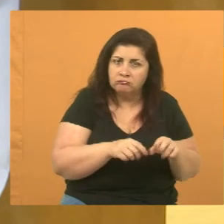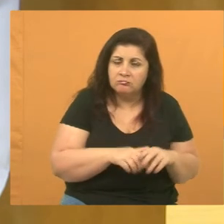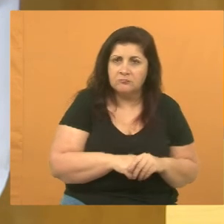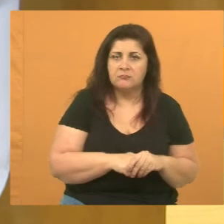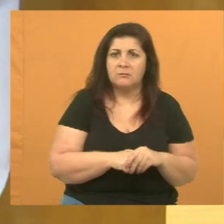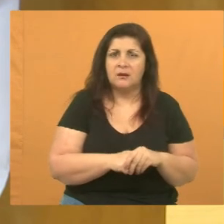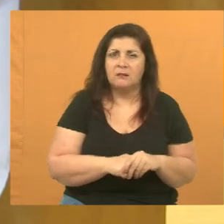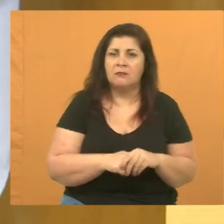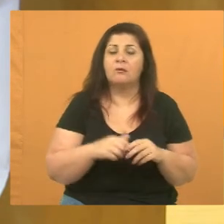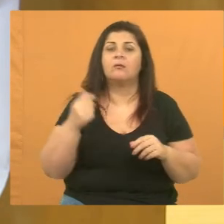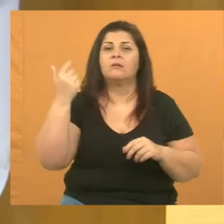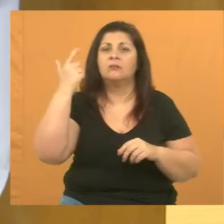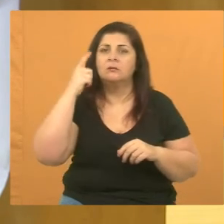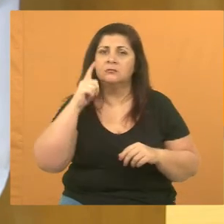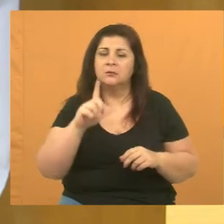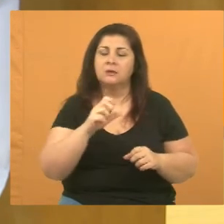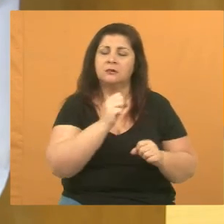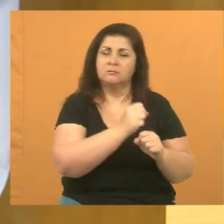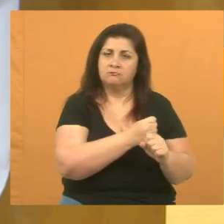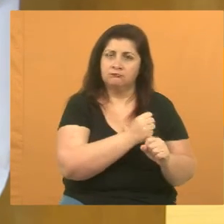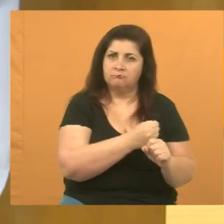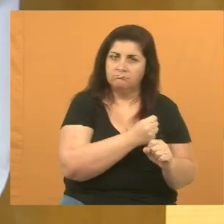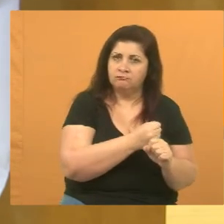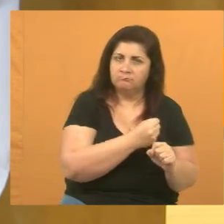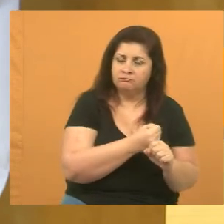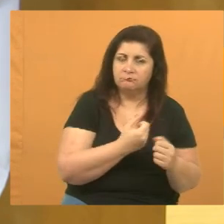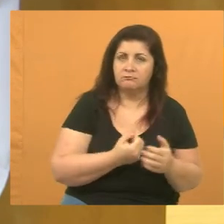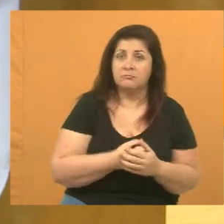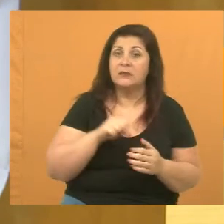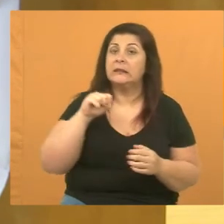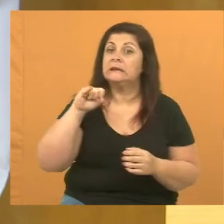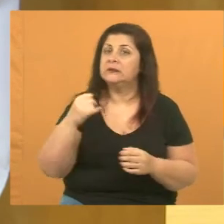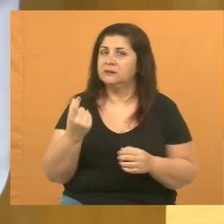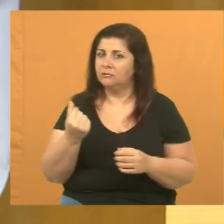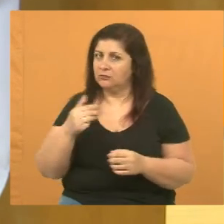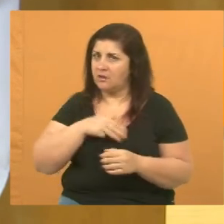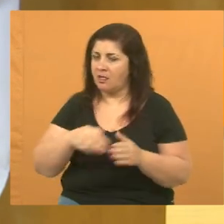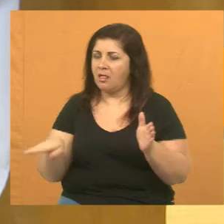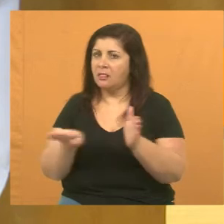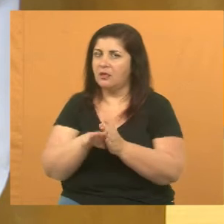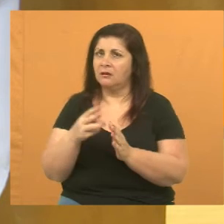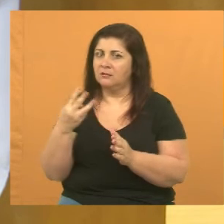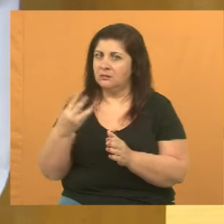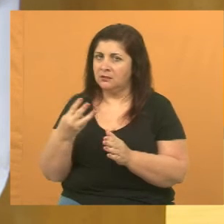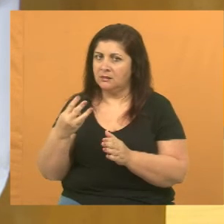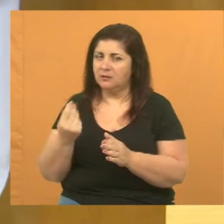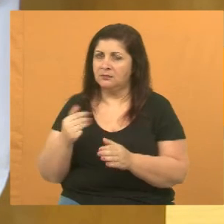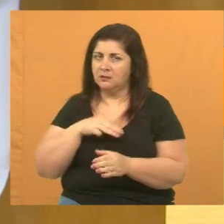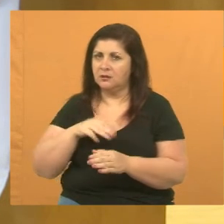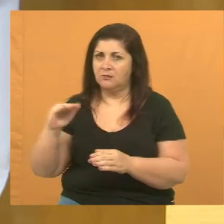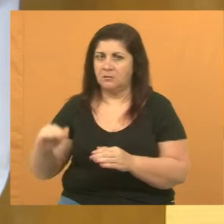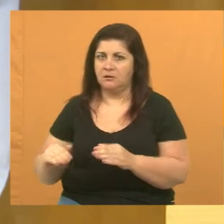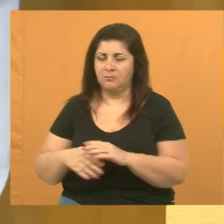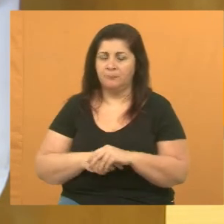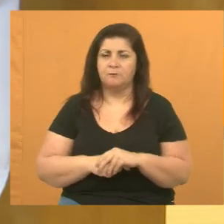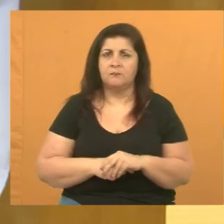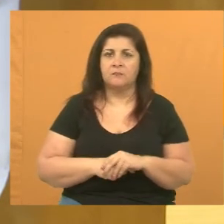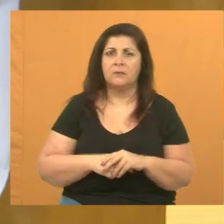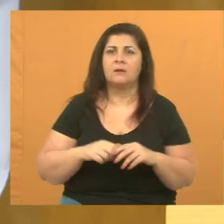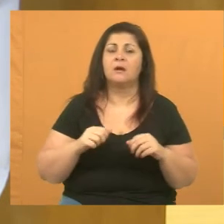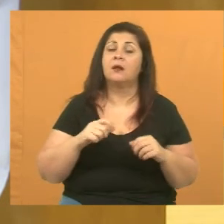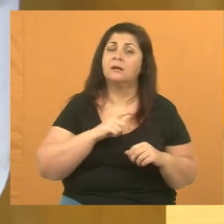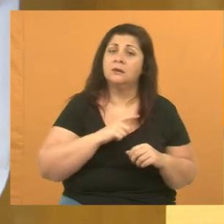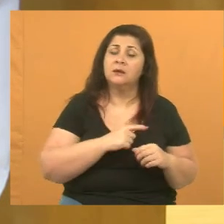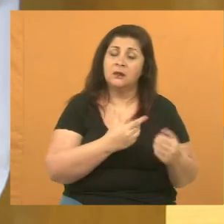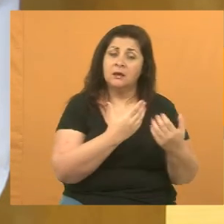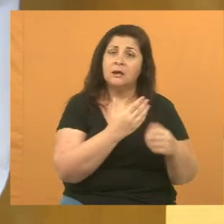Então, ele vai poder ser, se a renda familiar até 3 salários mínimos, vai poder ser atendido pelo escritório técnico da